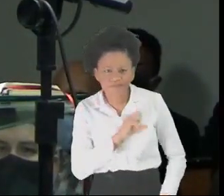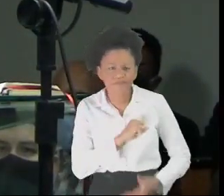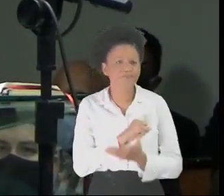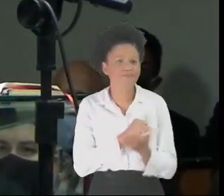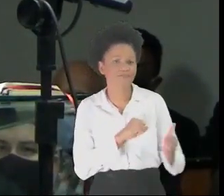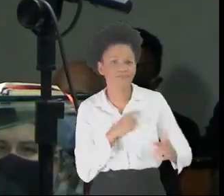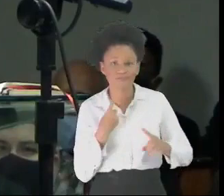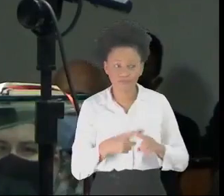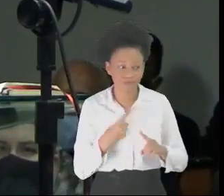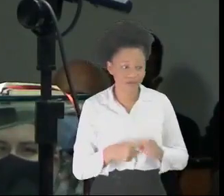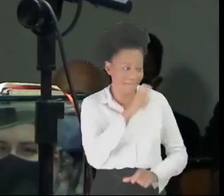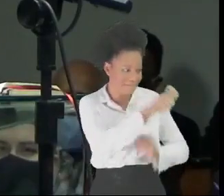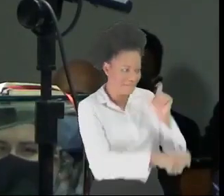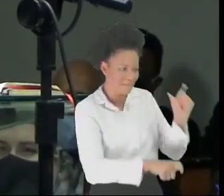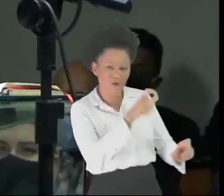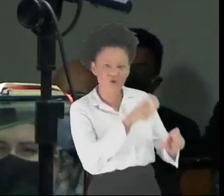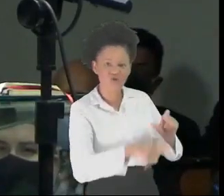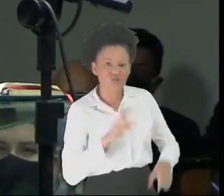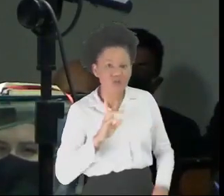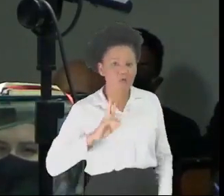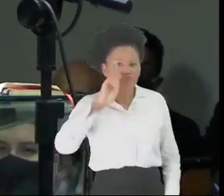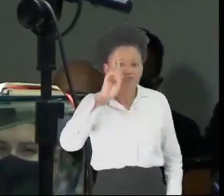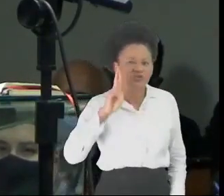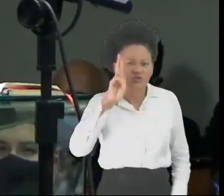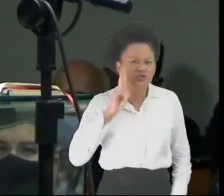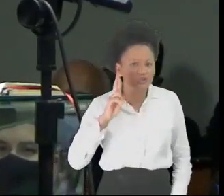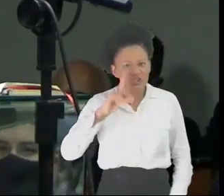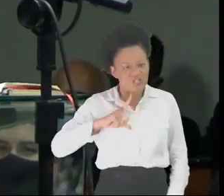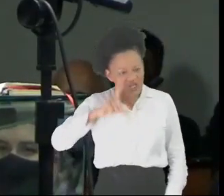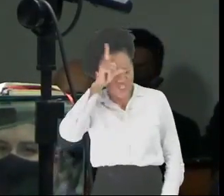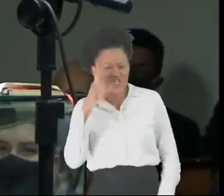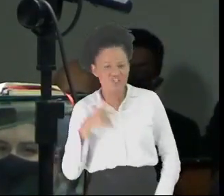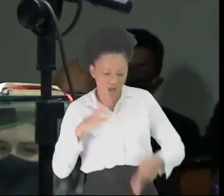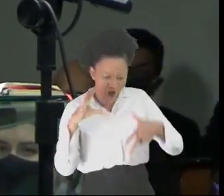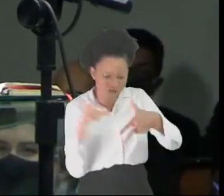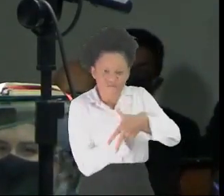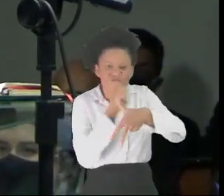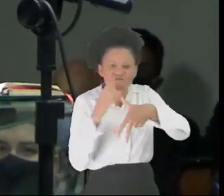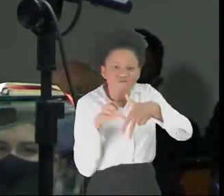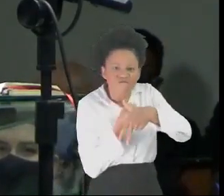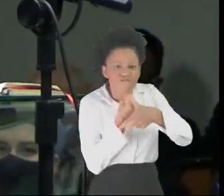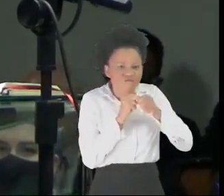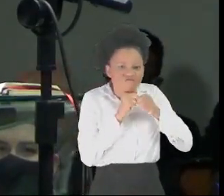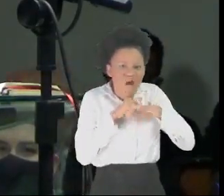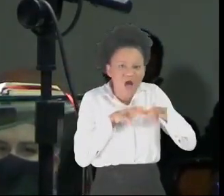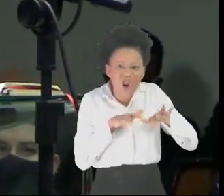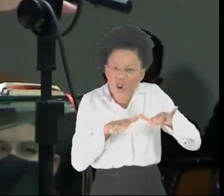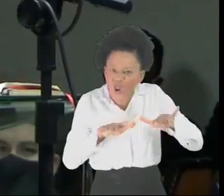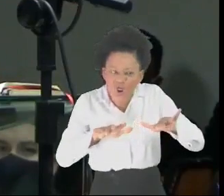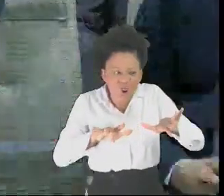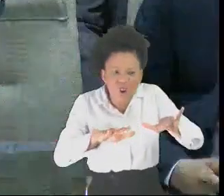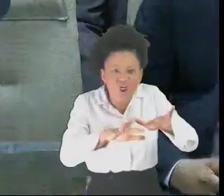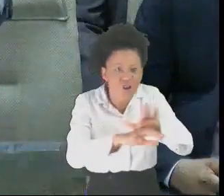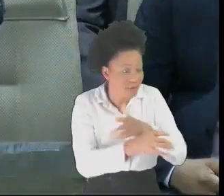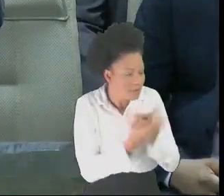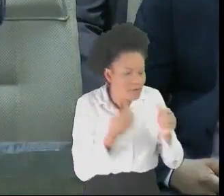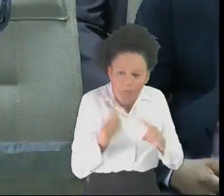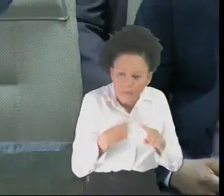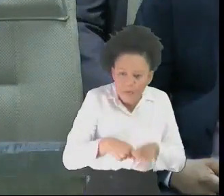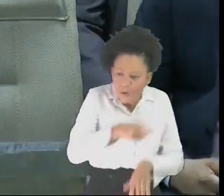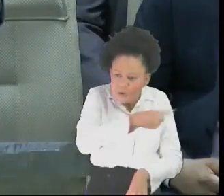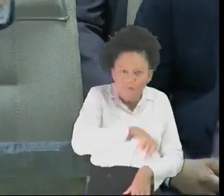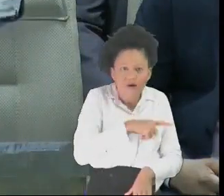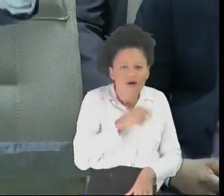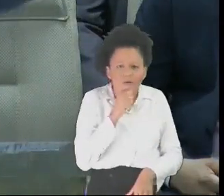os agentes da corrupção, eles querem que a corrupção invada de uma vez. E por que a corrupção